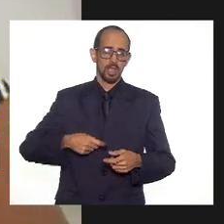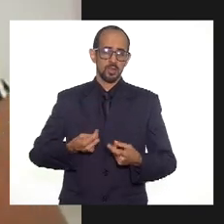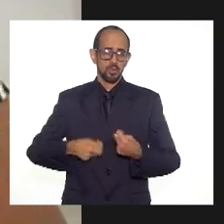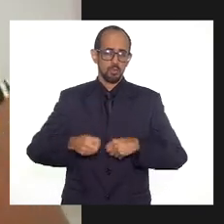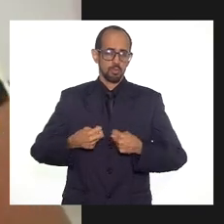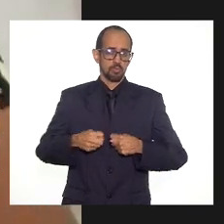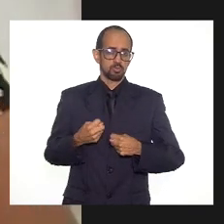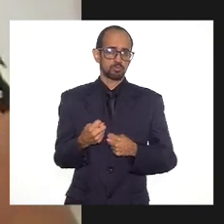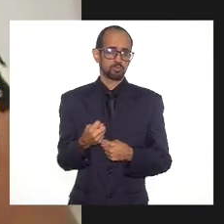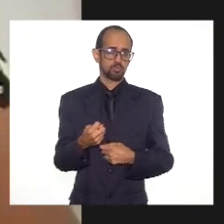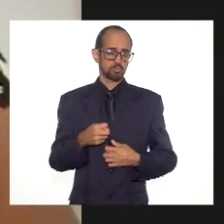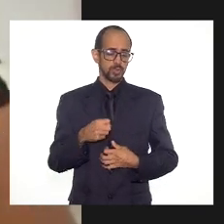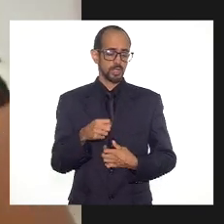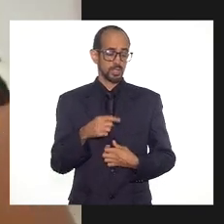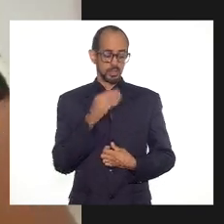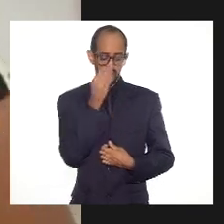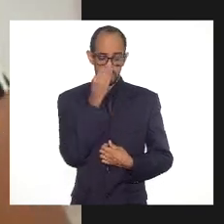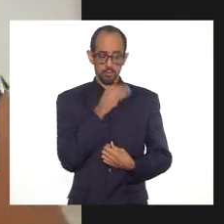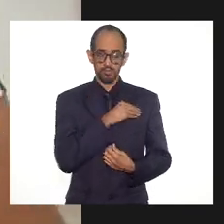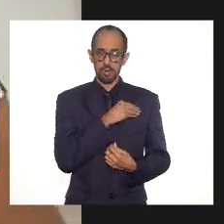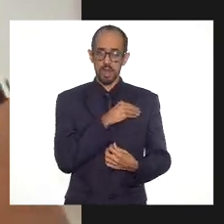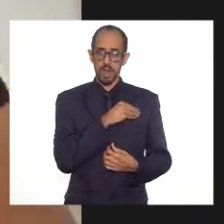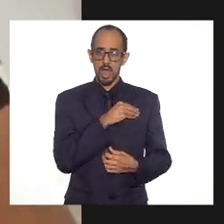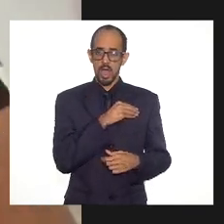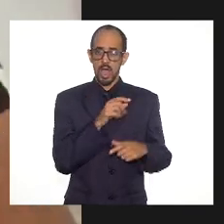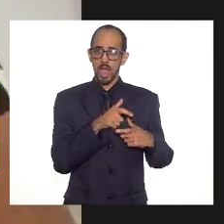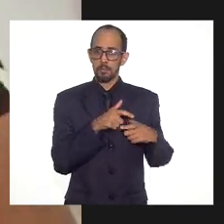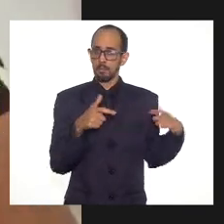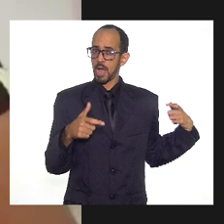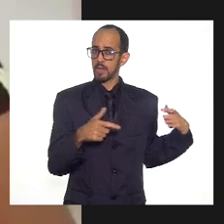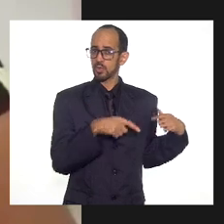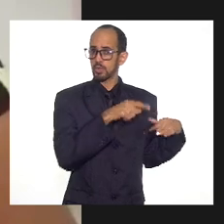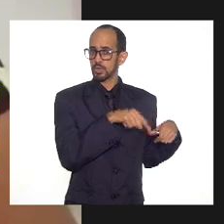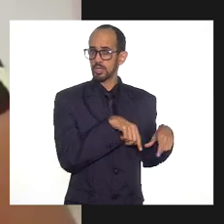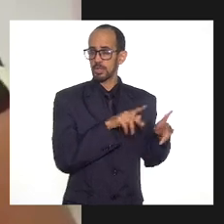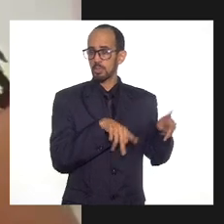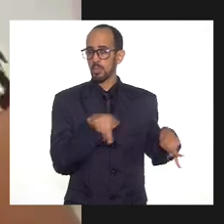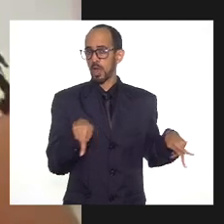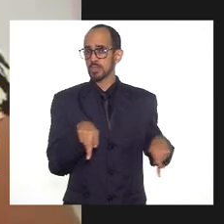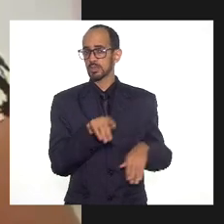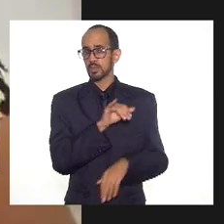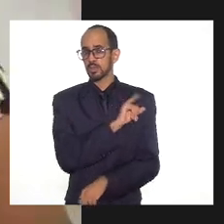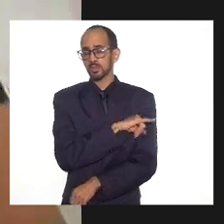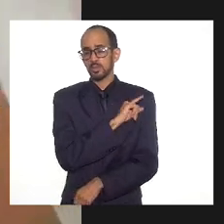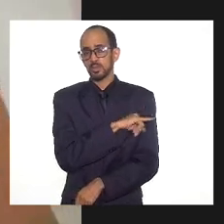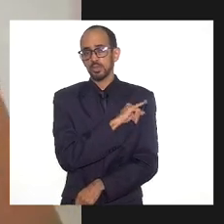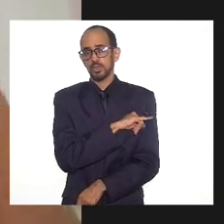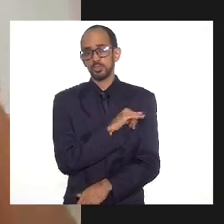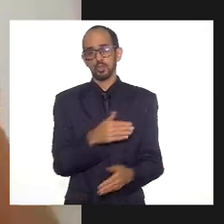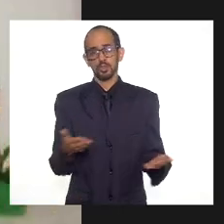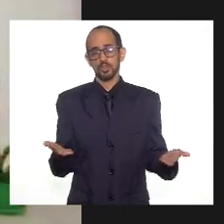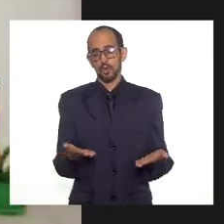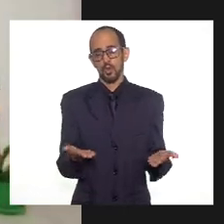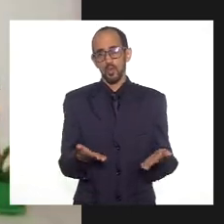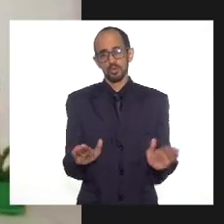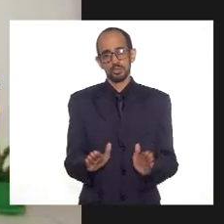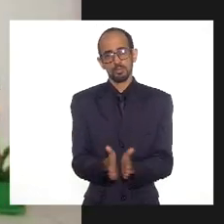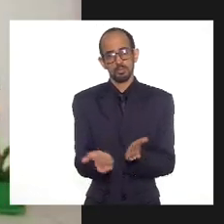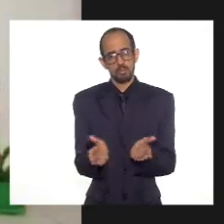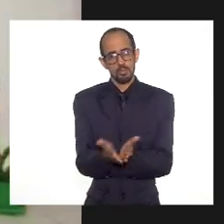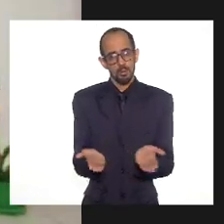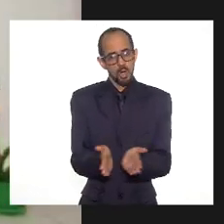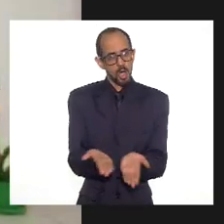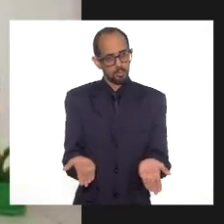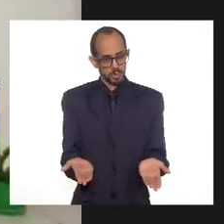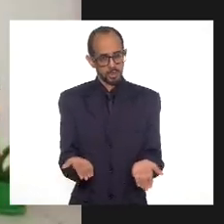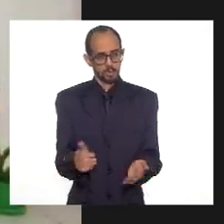econômica que ignora a maior parcela da população do estado do Rio de Janeiro, que hoje está na miserabilidade, né?